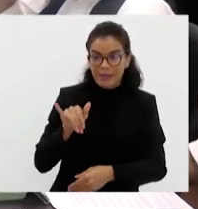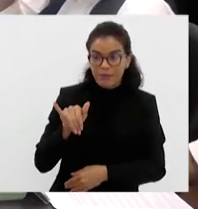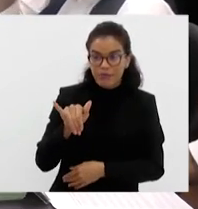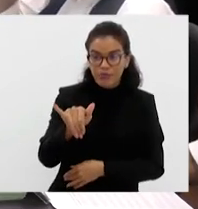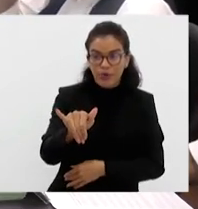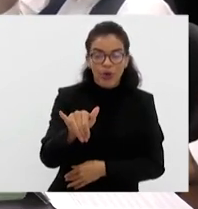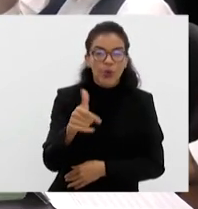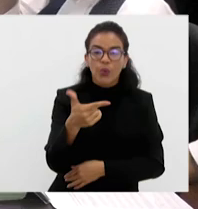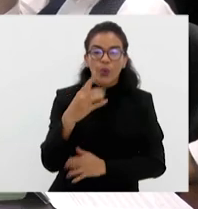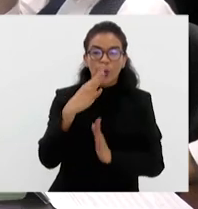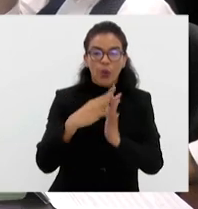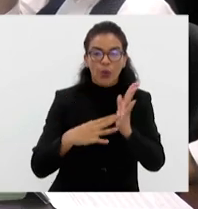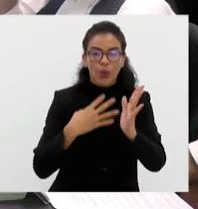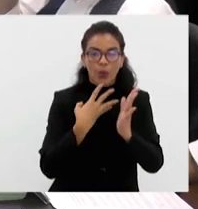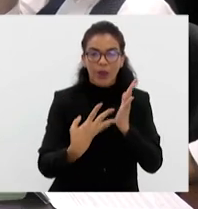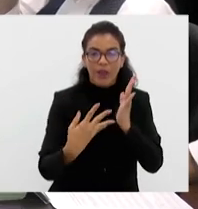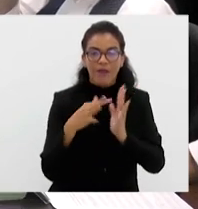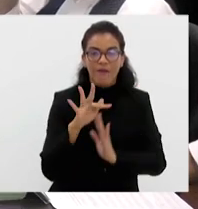tem tabela FIPE.